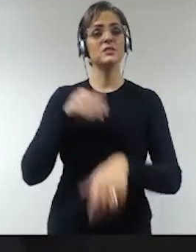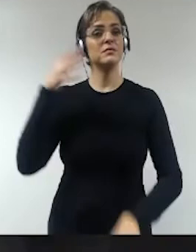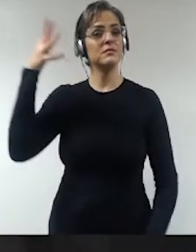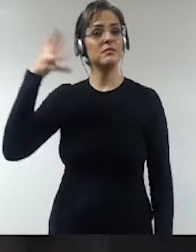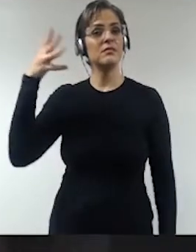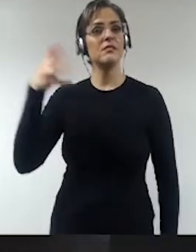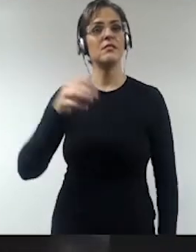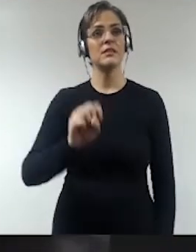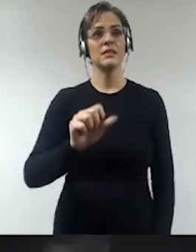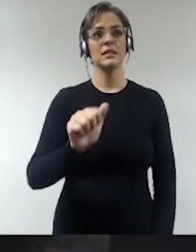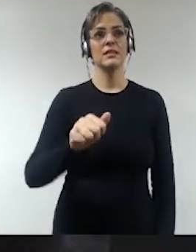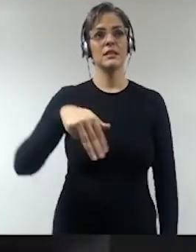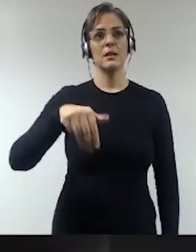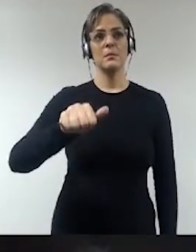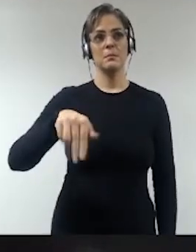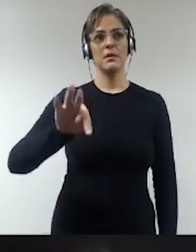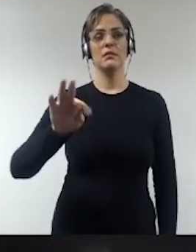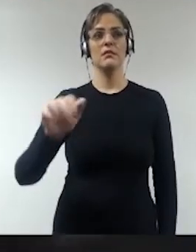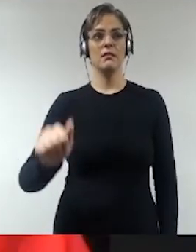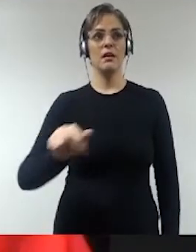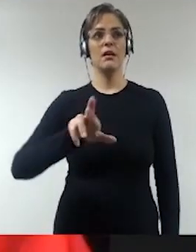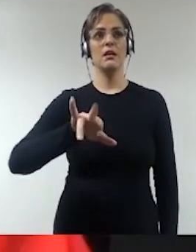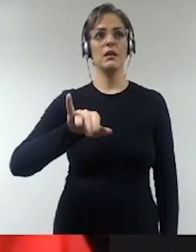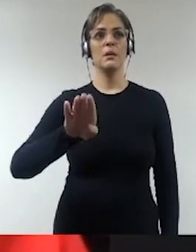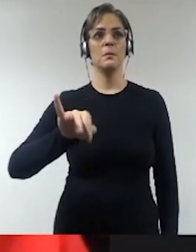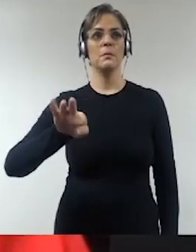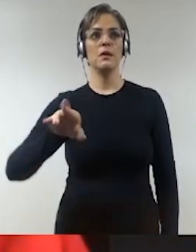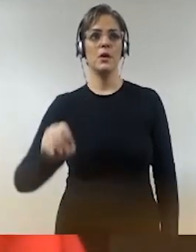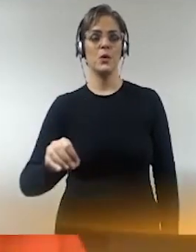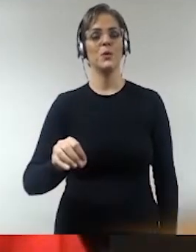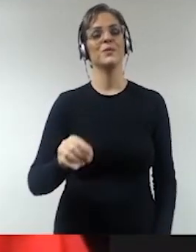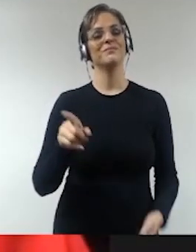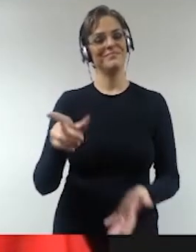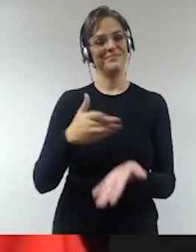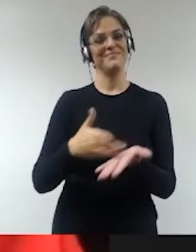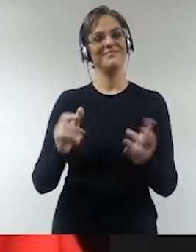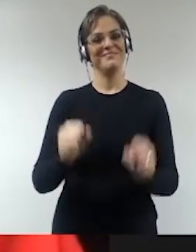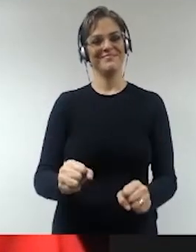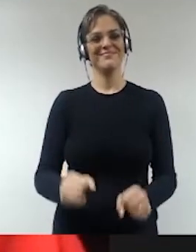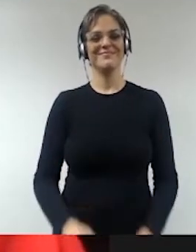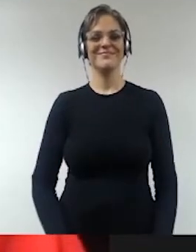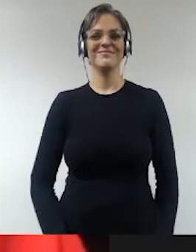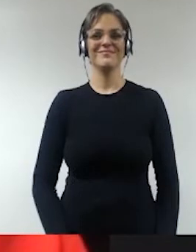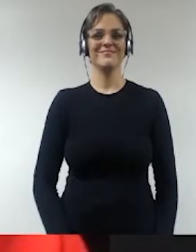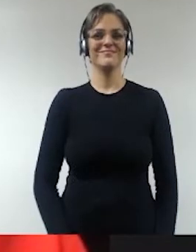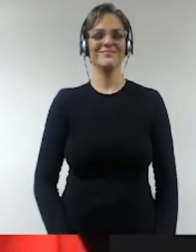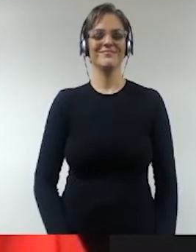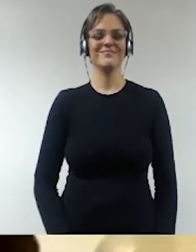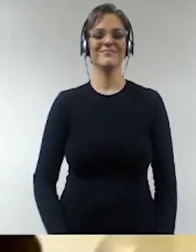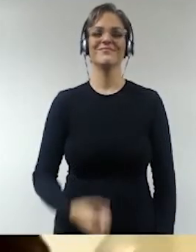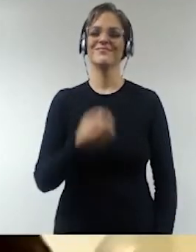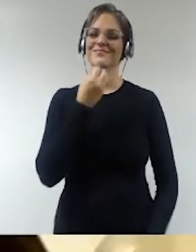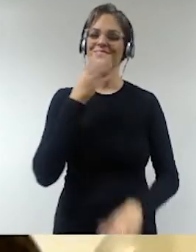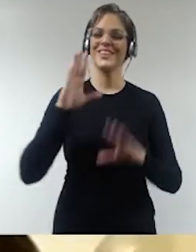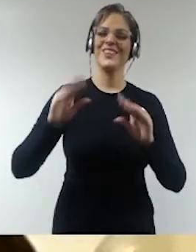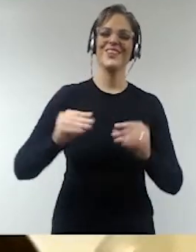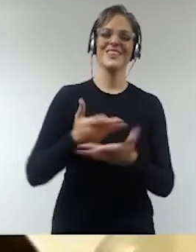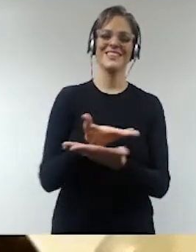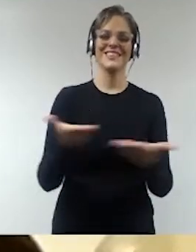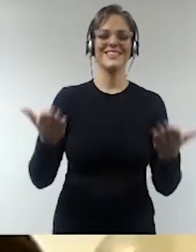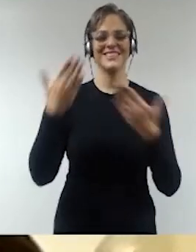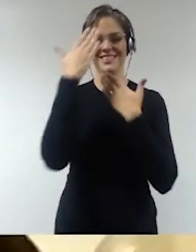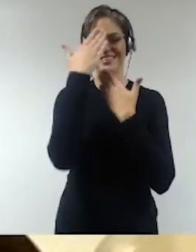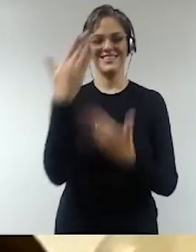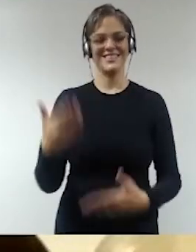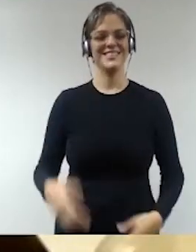a doutora Samanta Ribeiro Meyer. Doutora Samanta, a palavra é sua. Bom, boa noite a todos, muito obrigada,